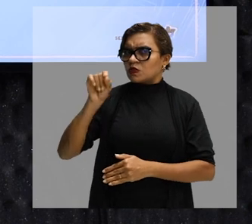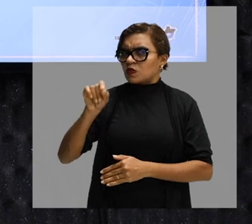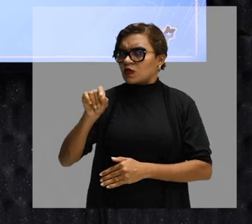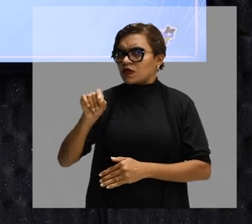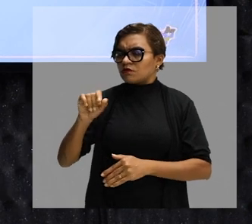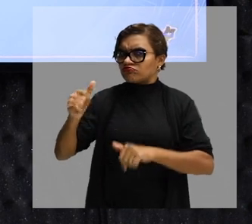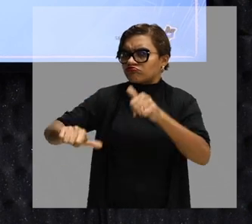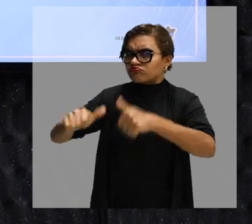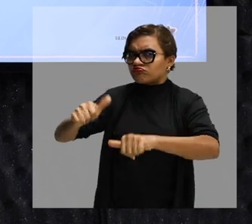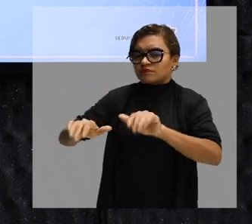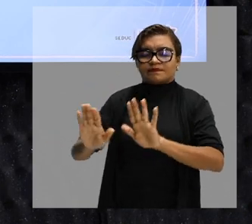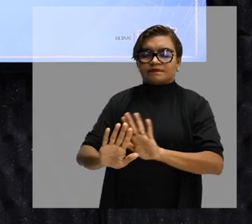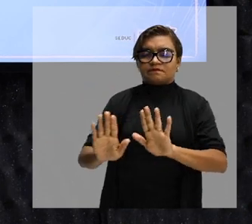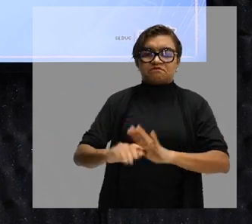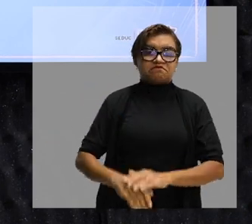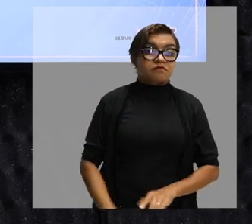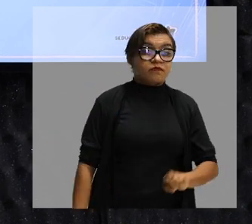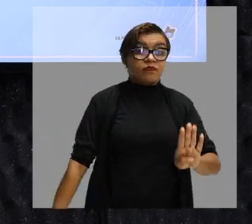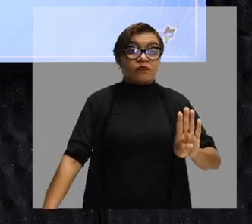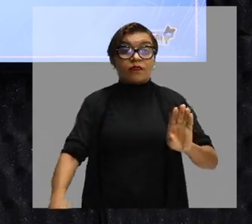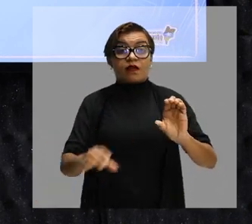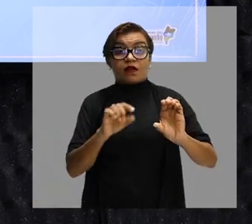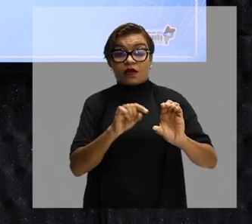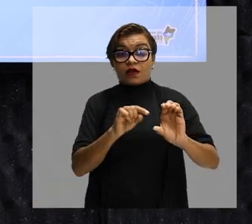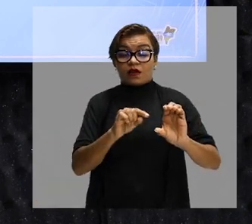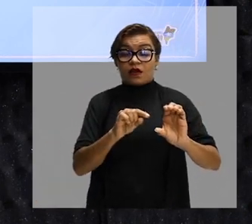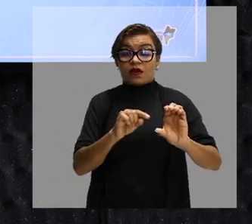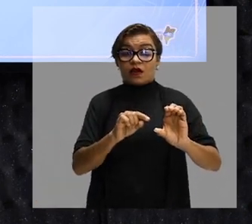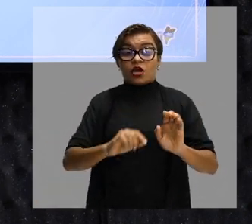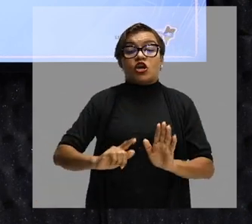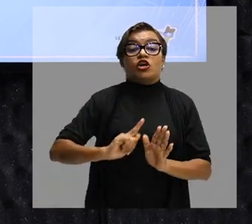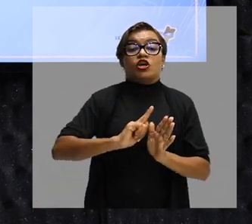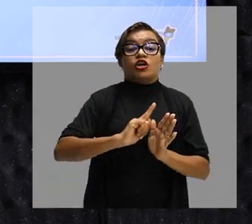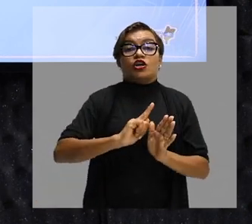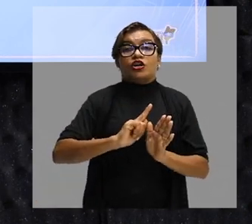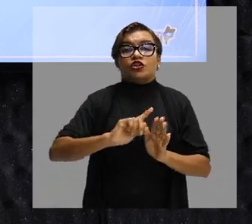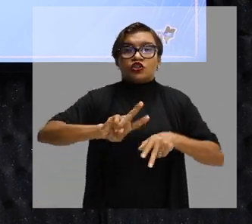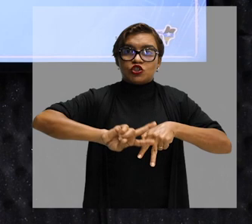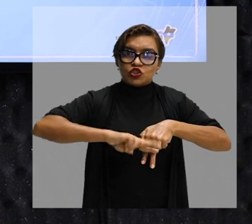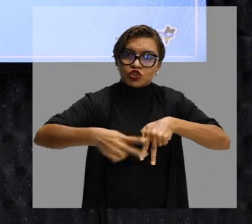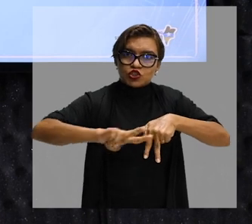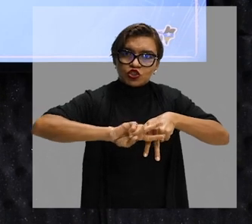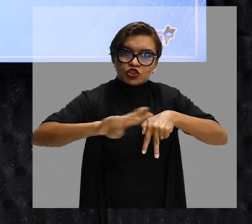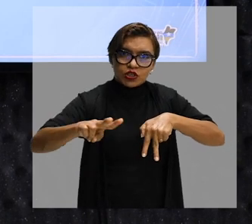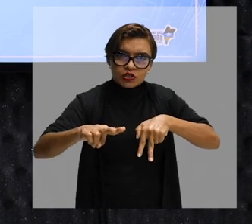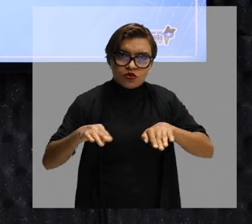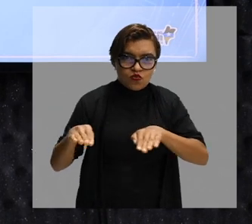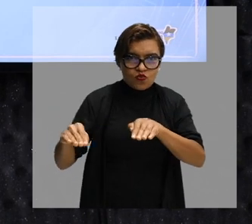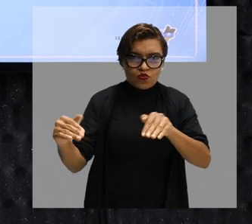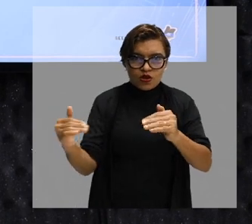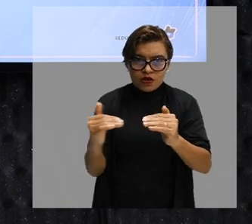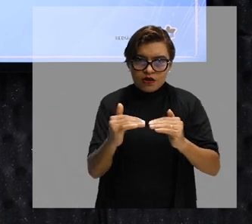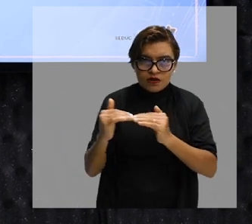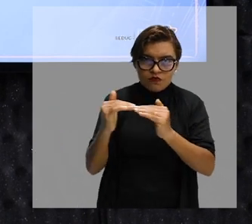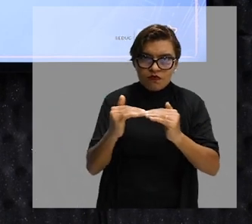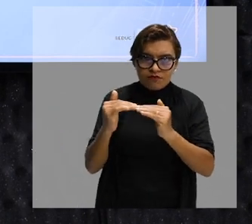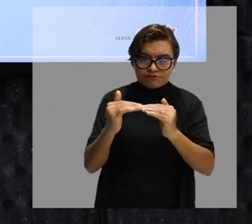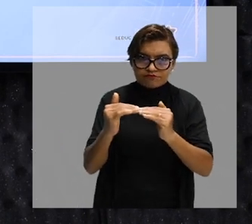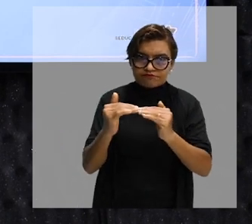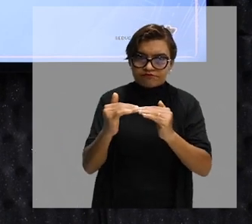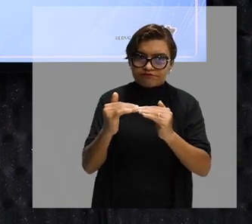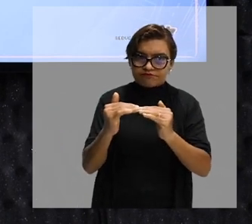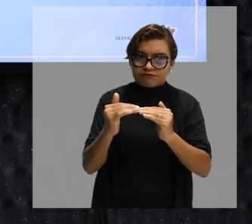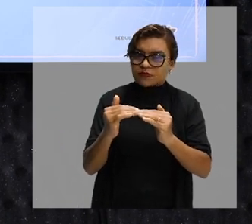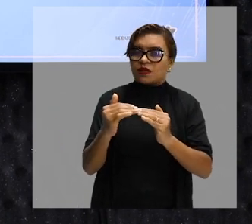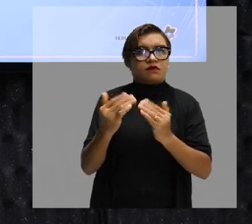processo de seleção. Igualdade de gênero, esse aqui é que está fora mesmo, que você sabe, por exemplo, na Hélade ateniense, certo?